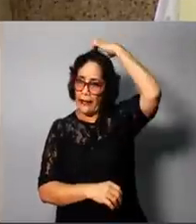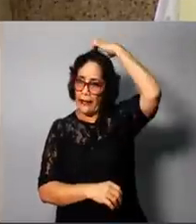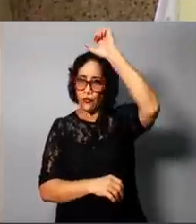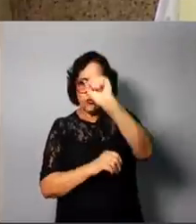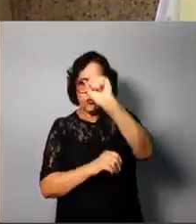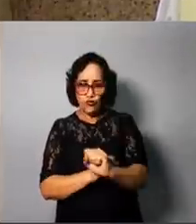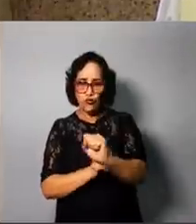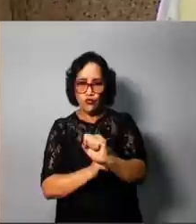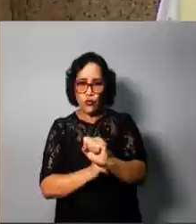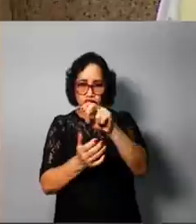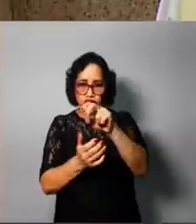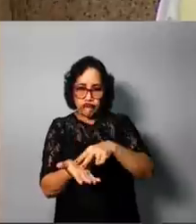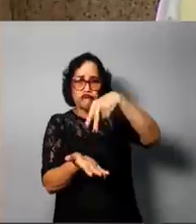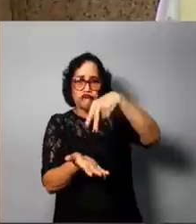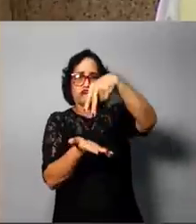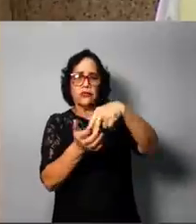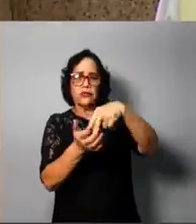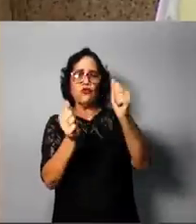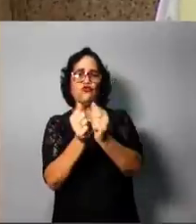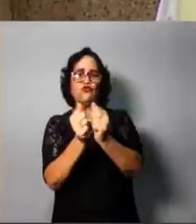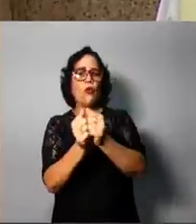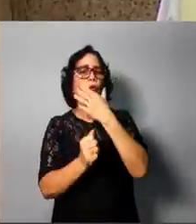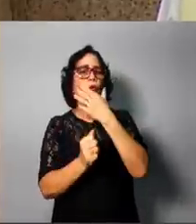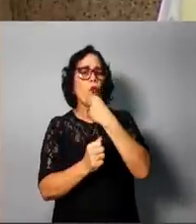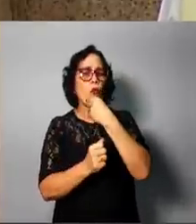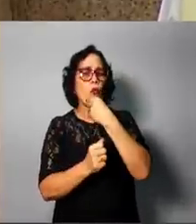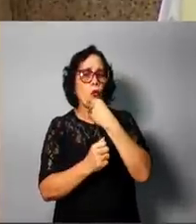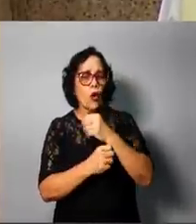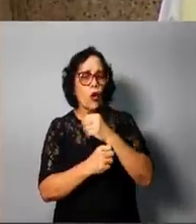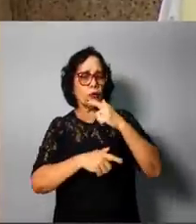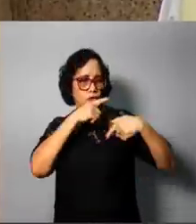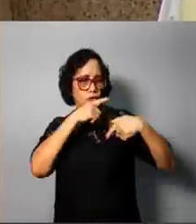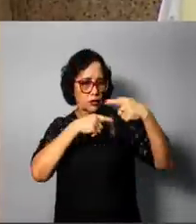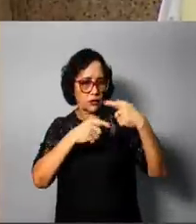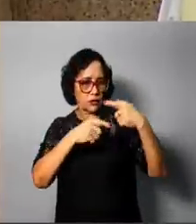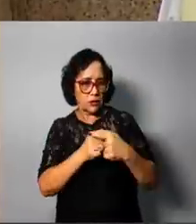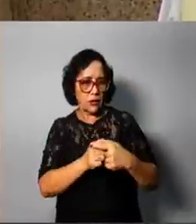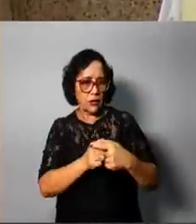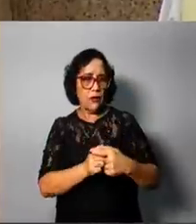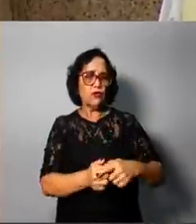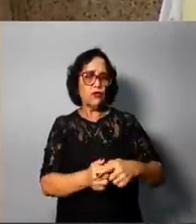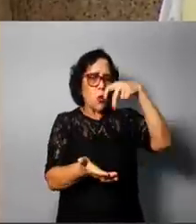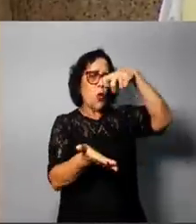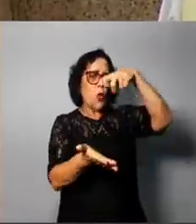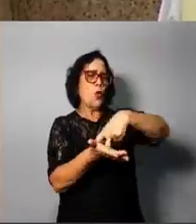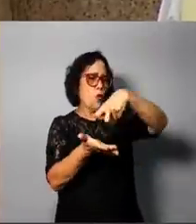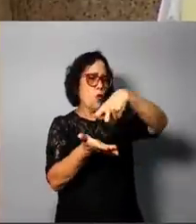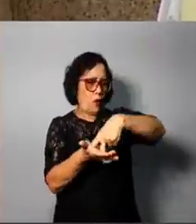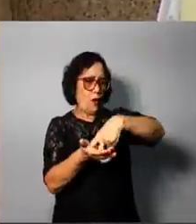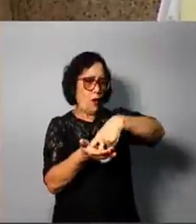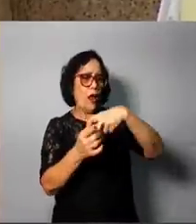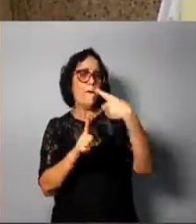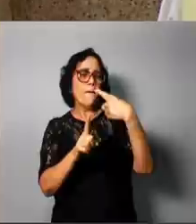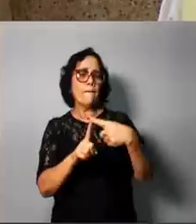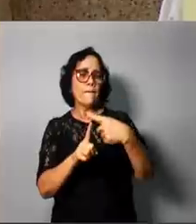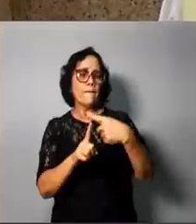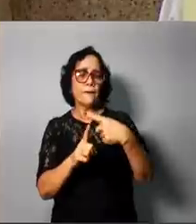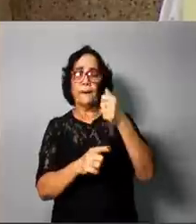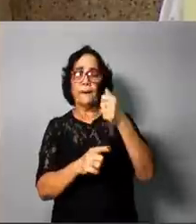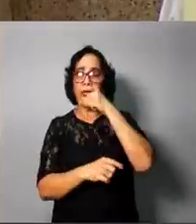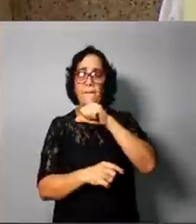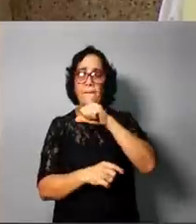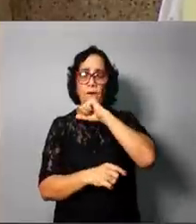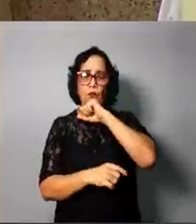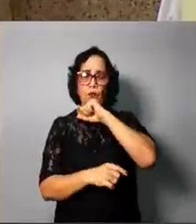os condenará, porque ela veio de uma terra distante para ouvir a sabedoria